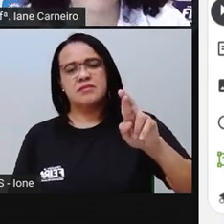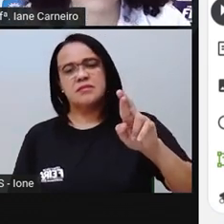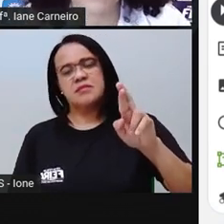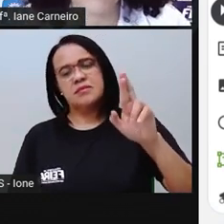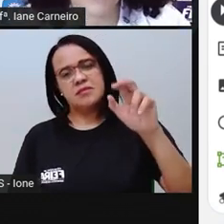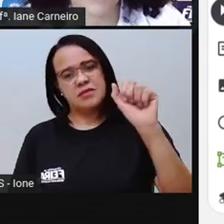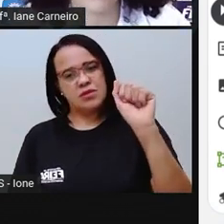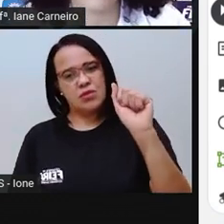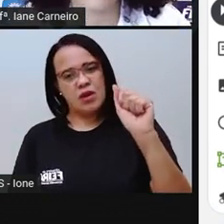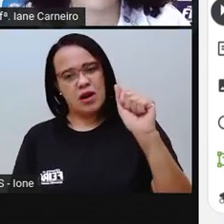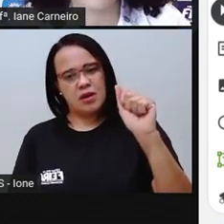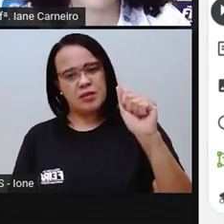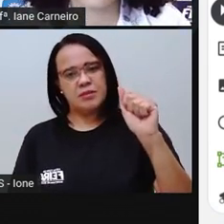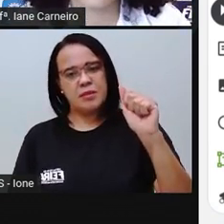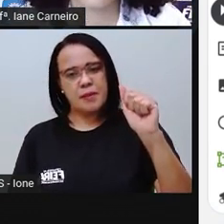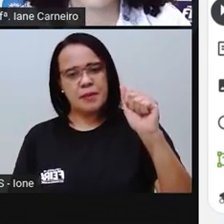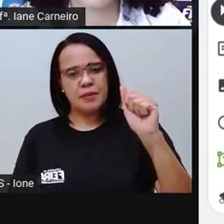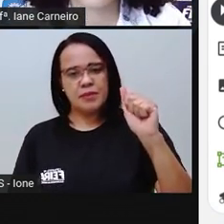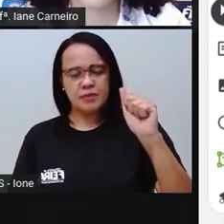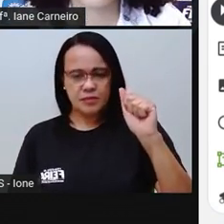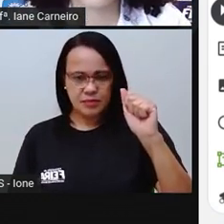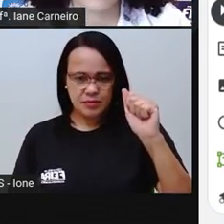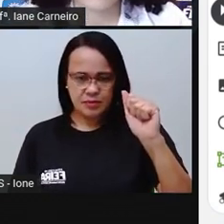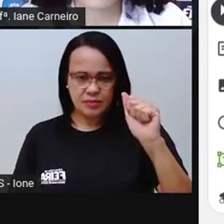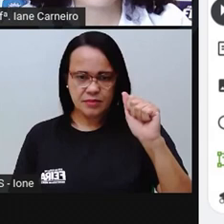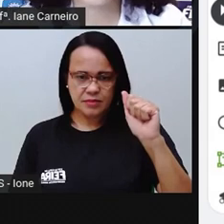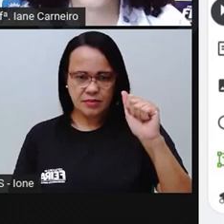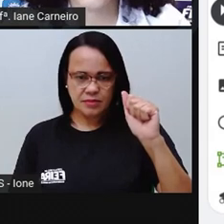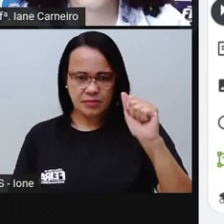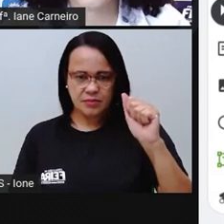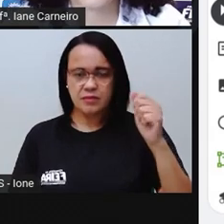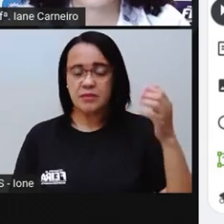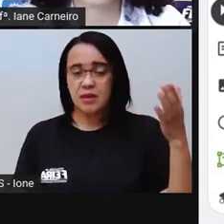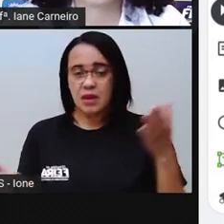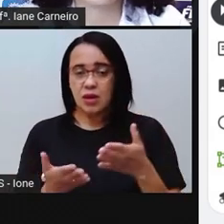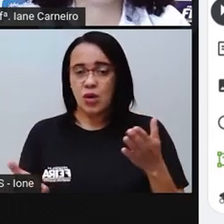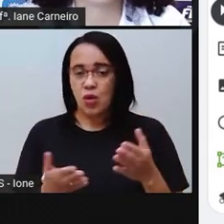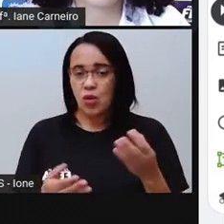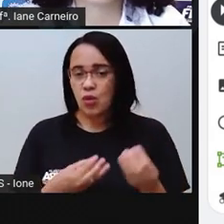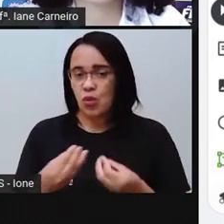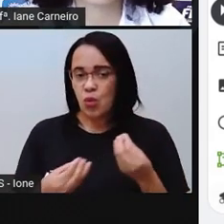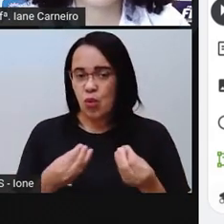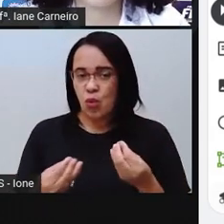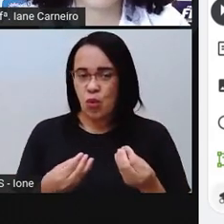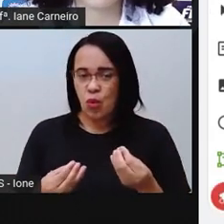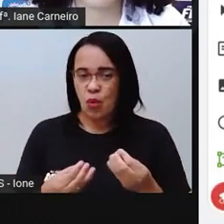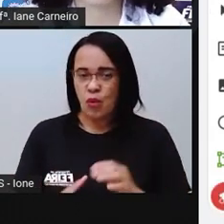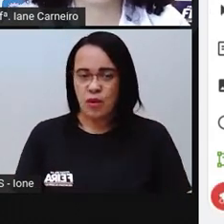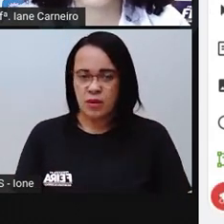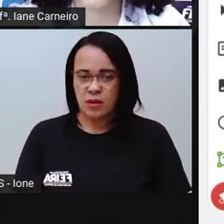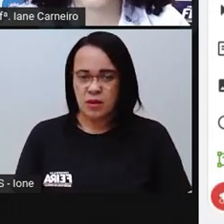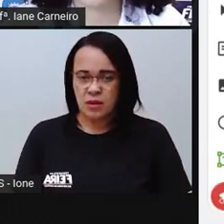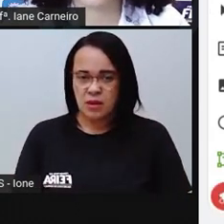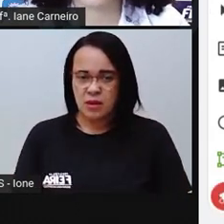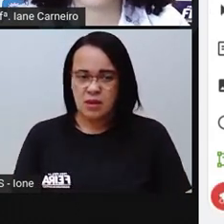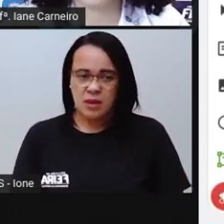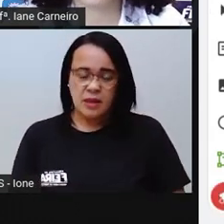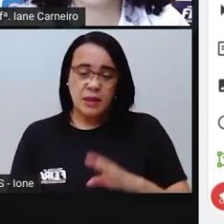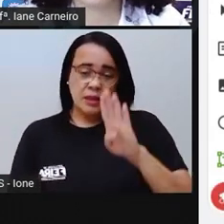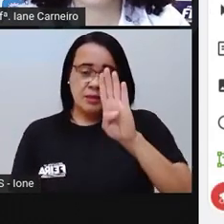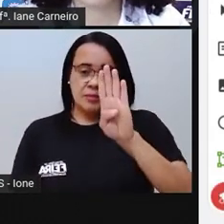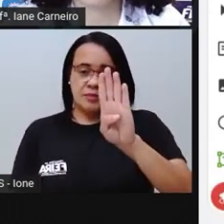A, para formar o ra. Pronto. Agora, a sílaba bó,